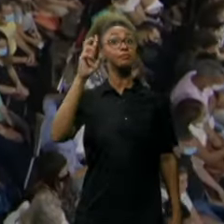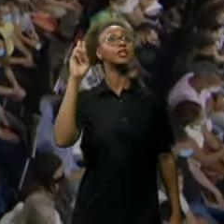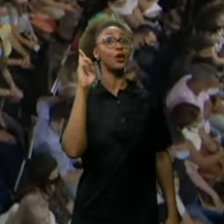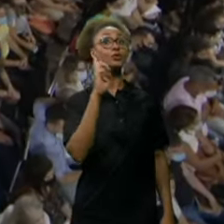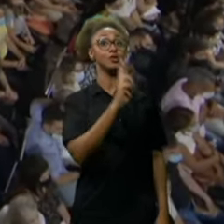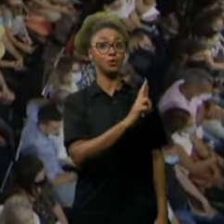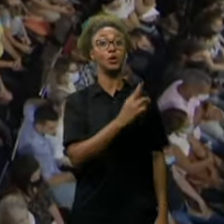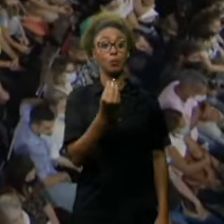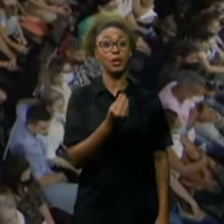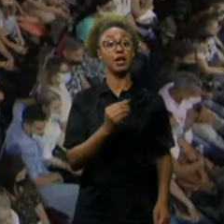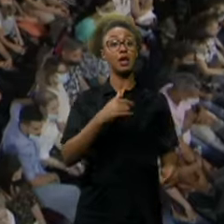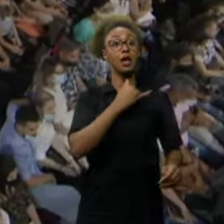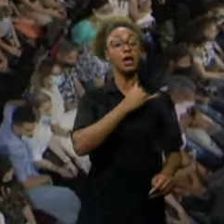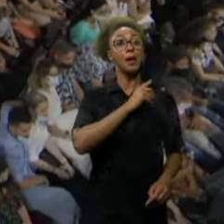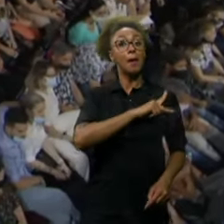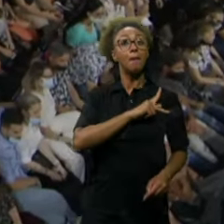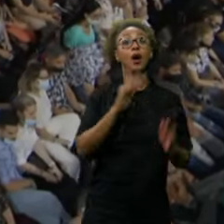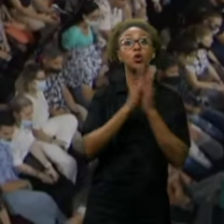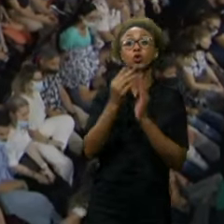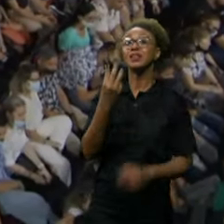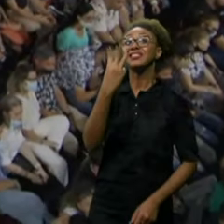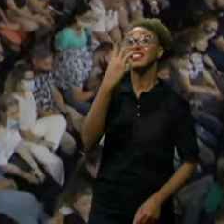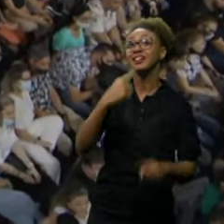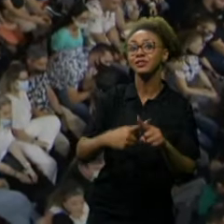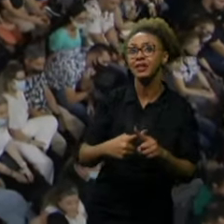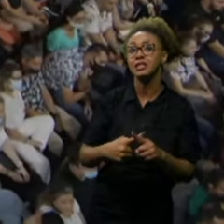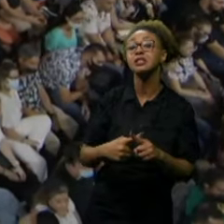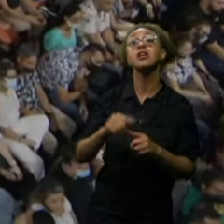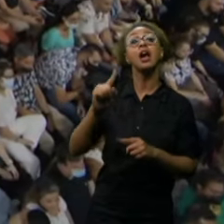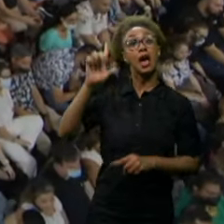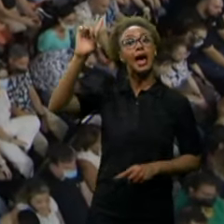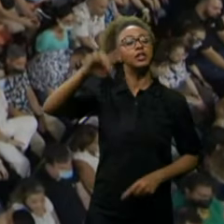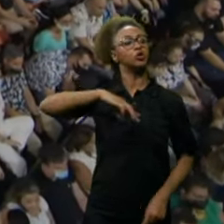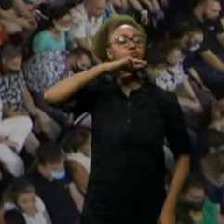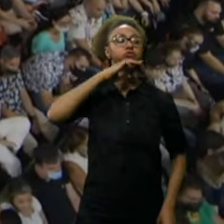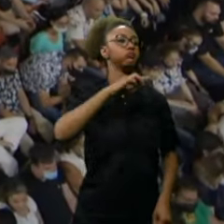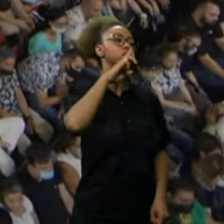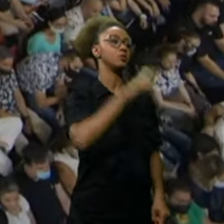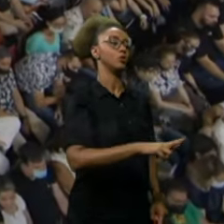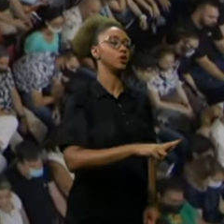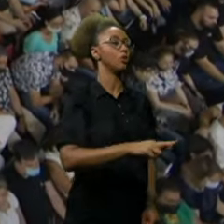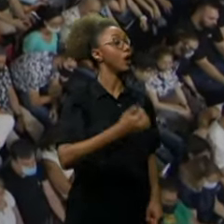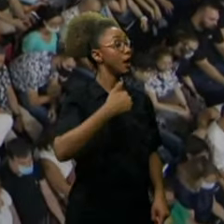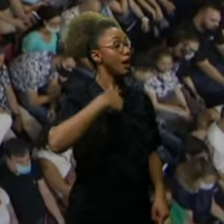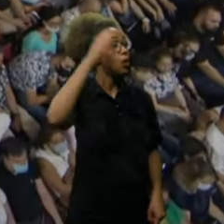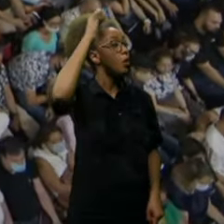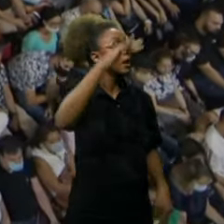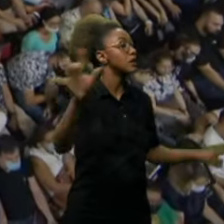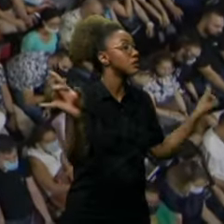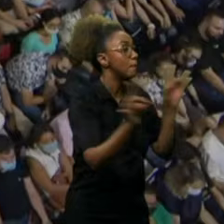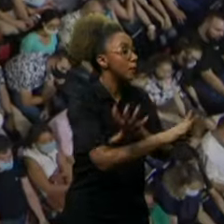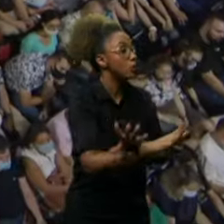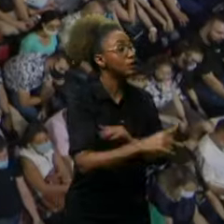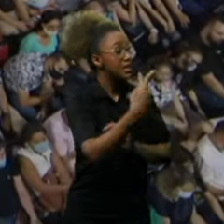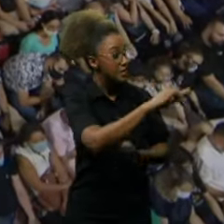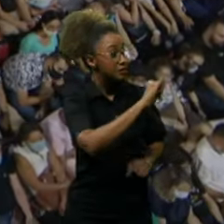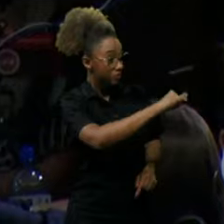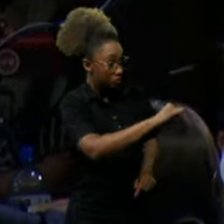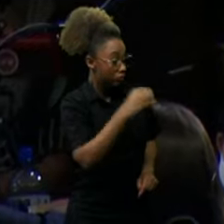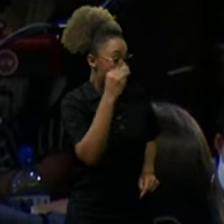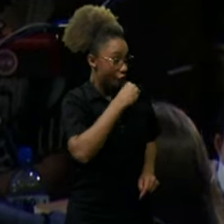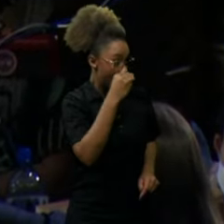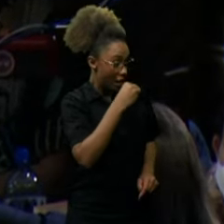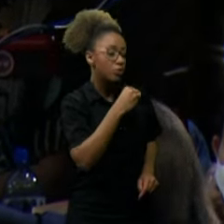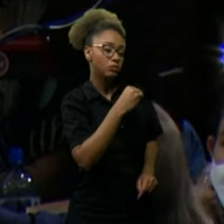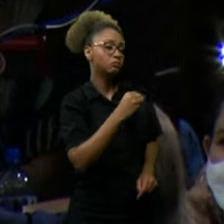respondeu na terceira vez disse para ele a minha graça te basta e o meu poder se aperfeiçoa na